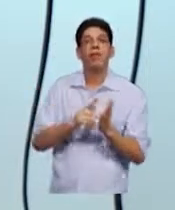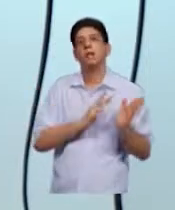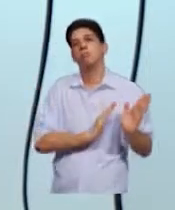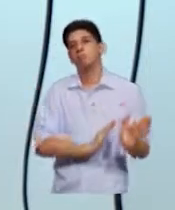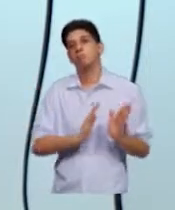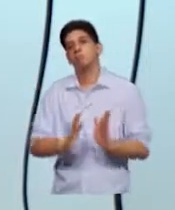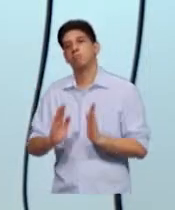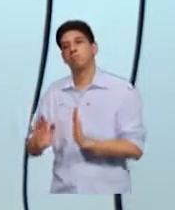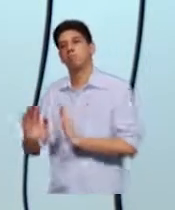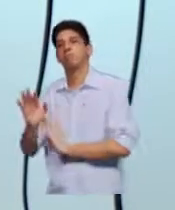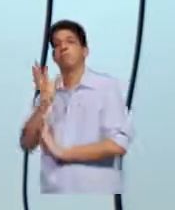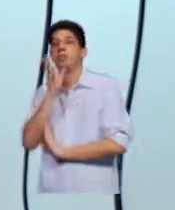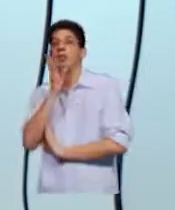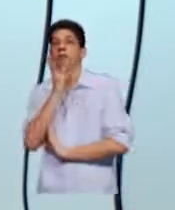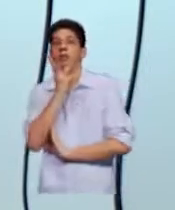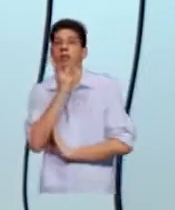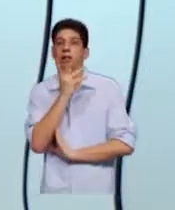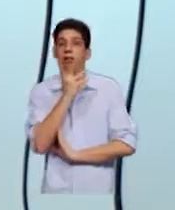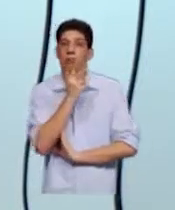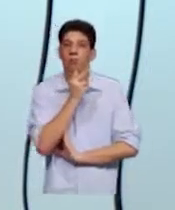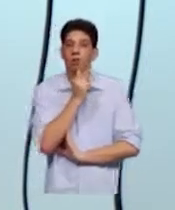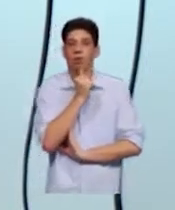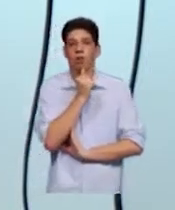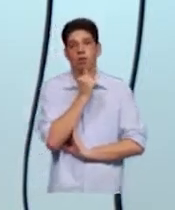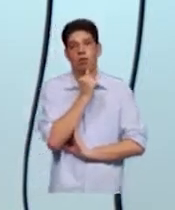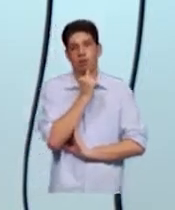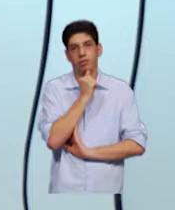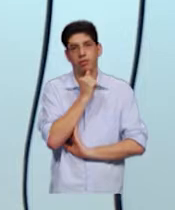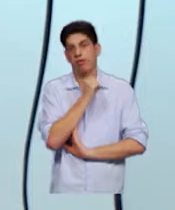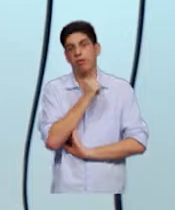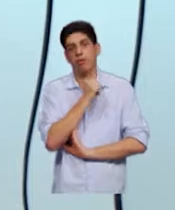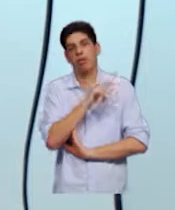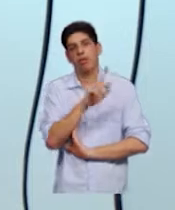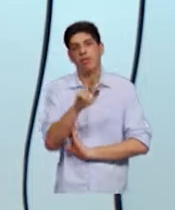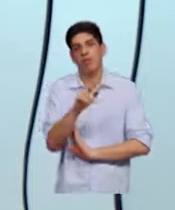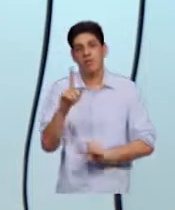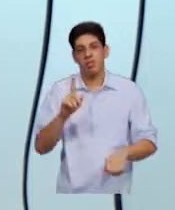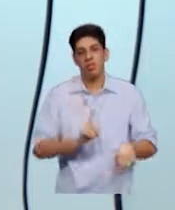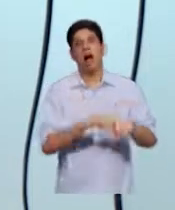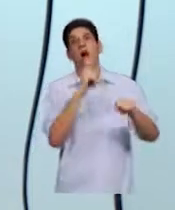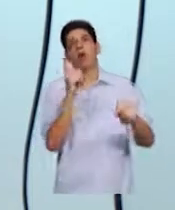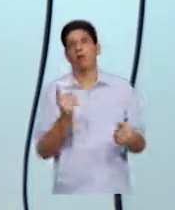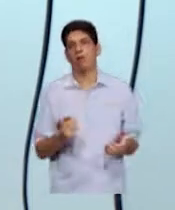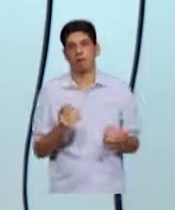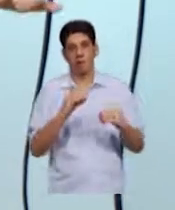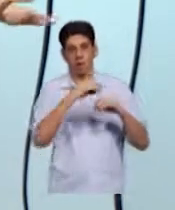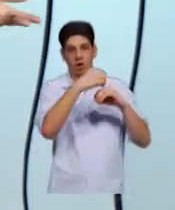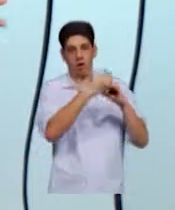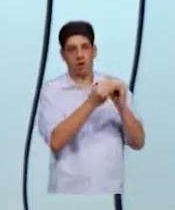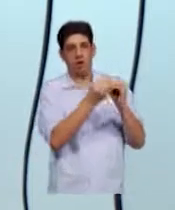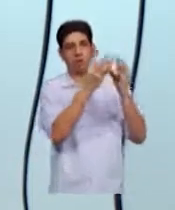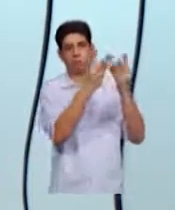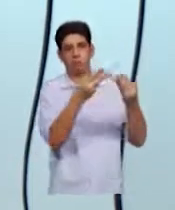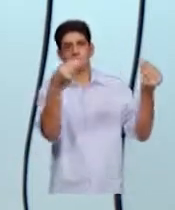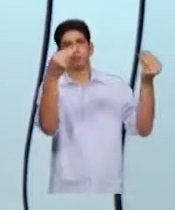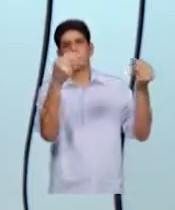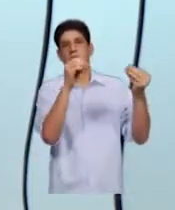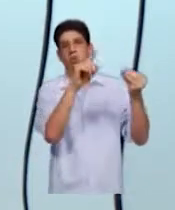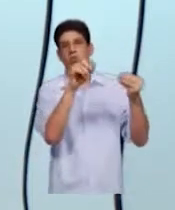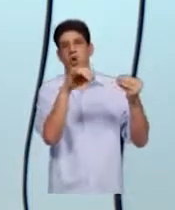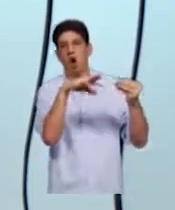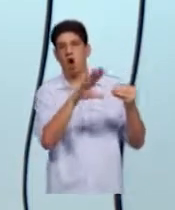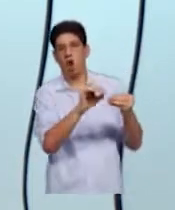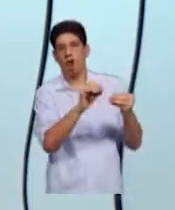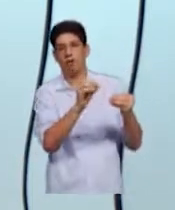vai ocorrer uma ruptura, uma quebra nessas moléculas de ozônio e que vai resolver o problema de um dia para o